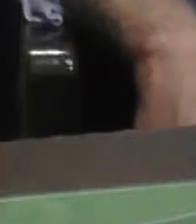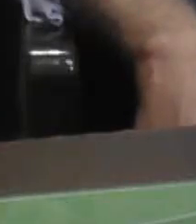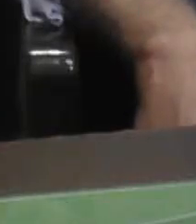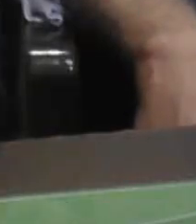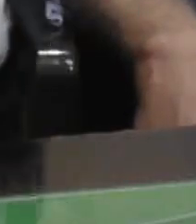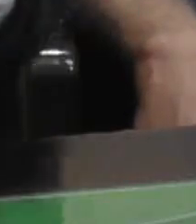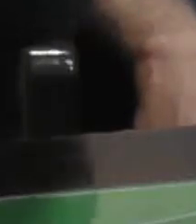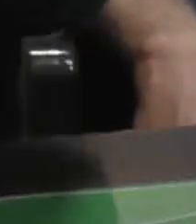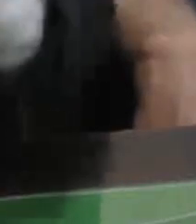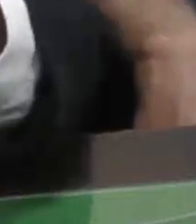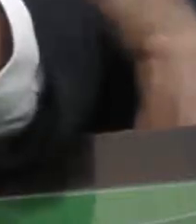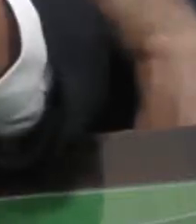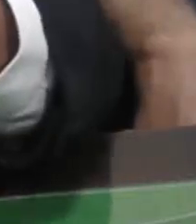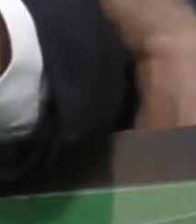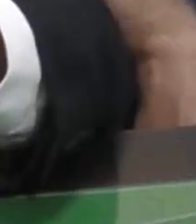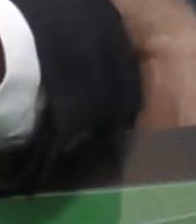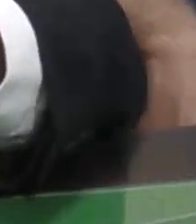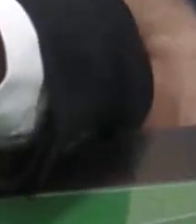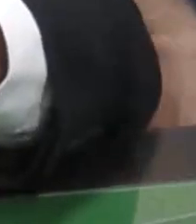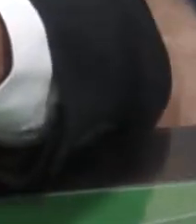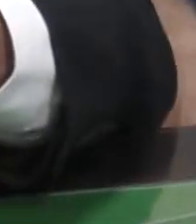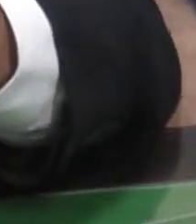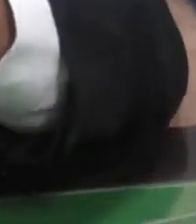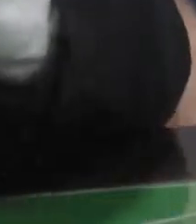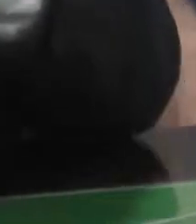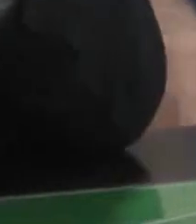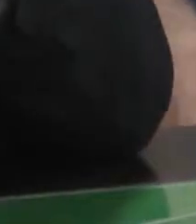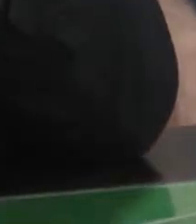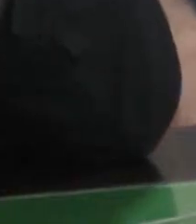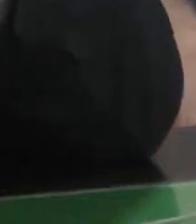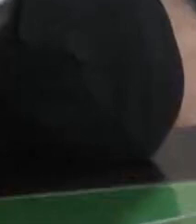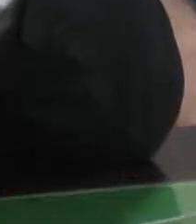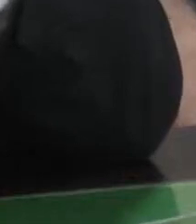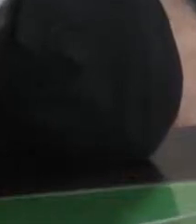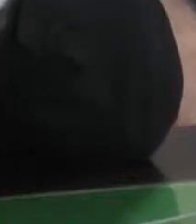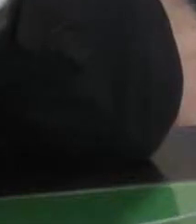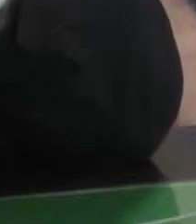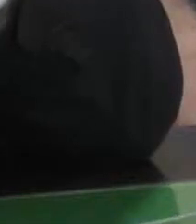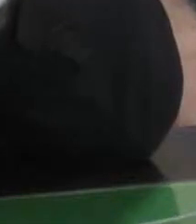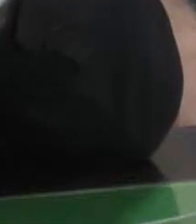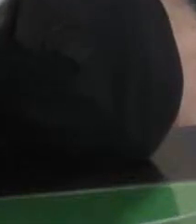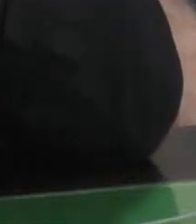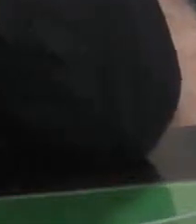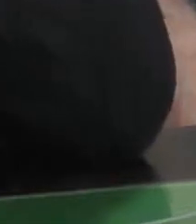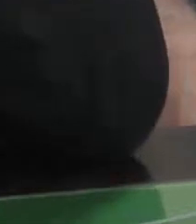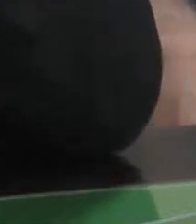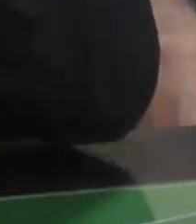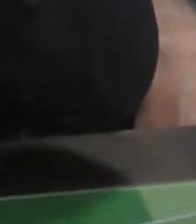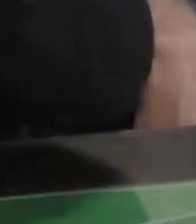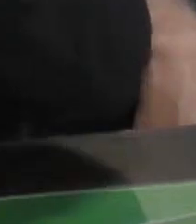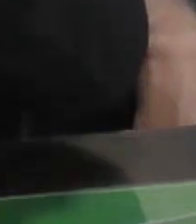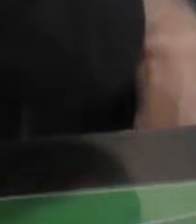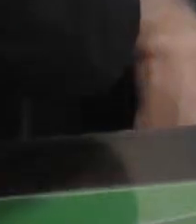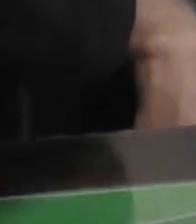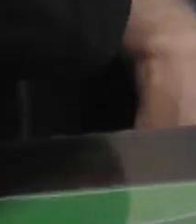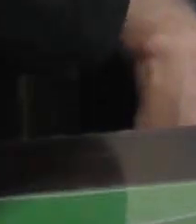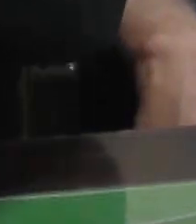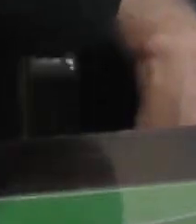sociedade fluminense tem ciência disso, e a nossa omissão irá